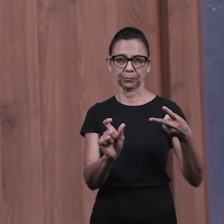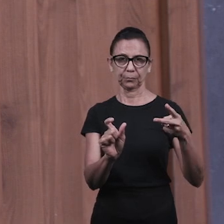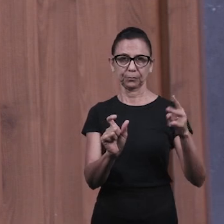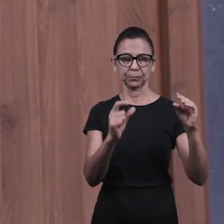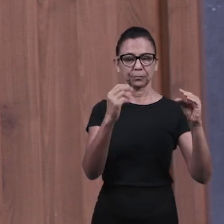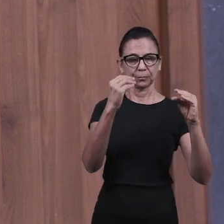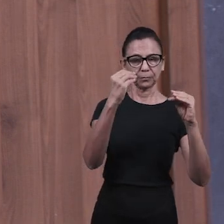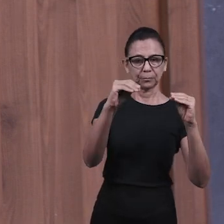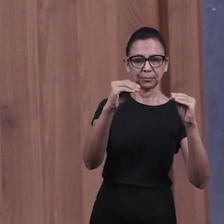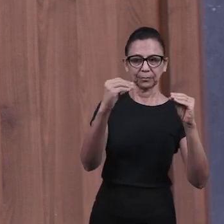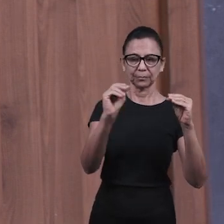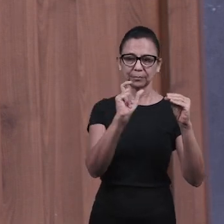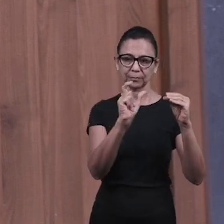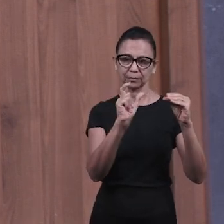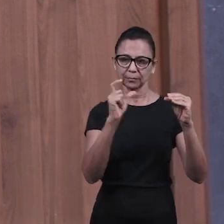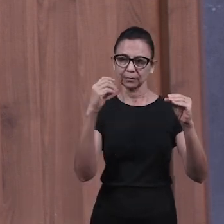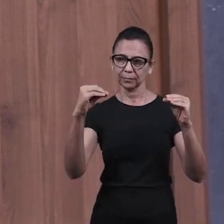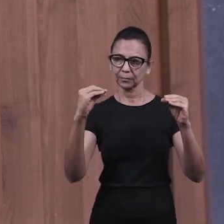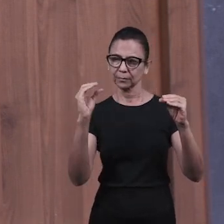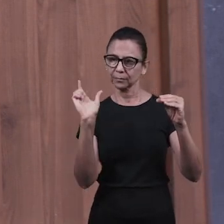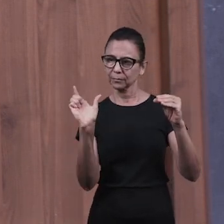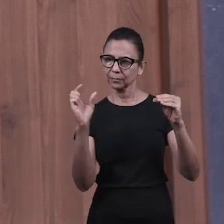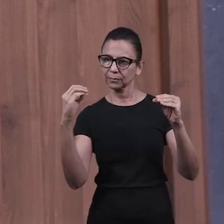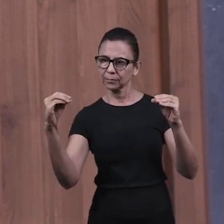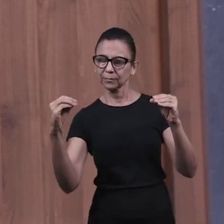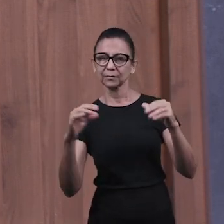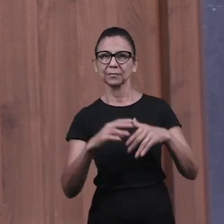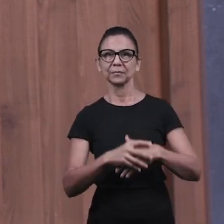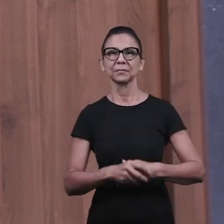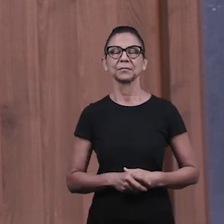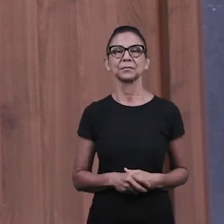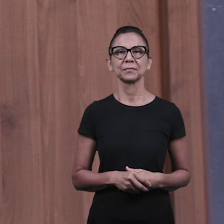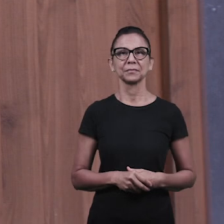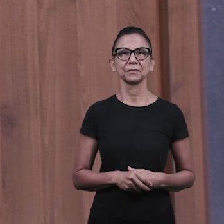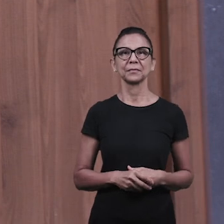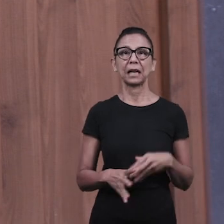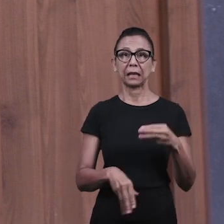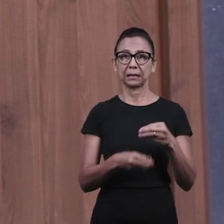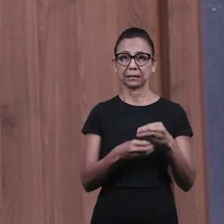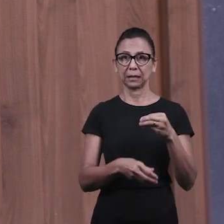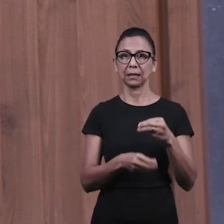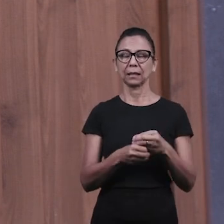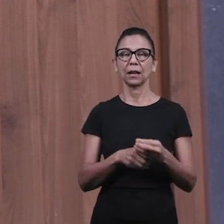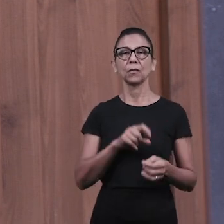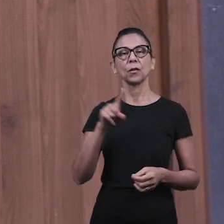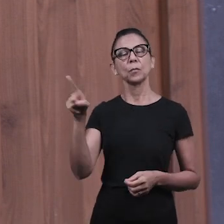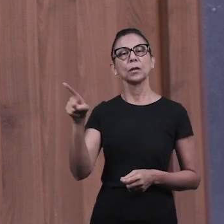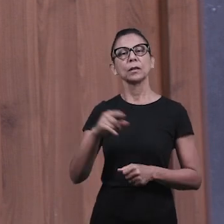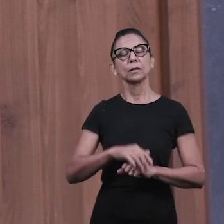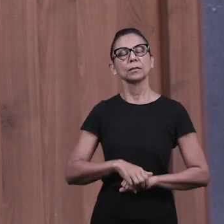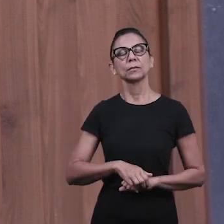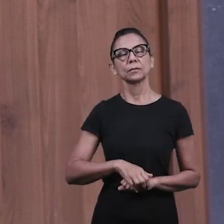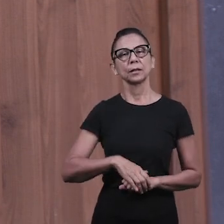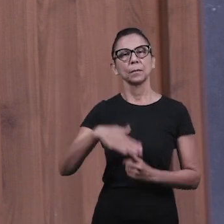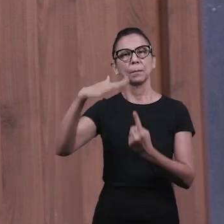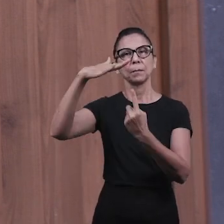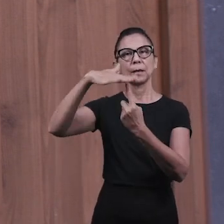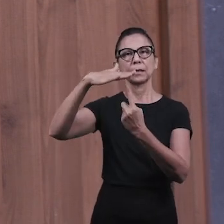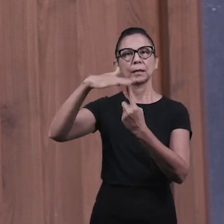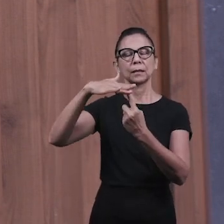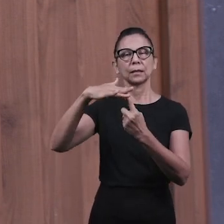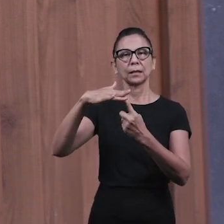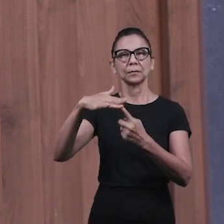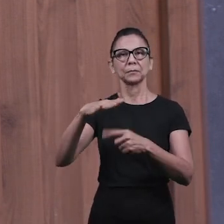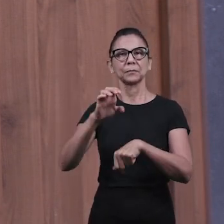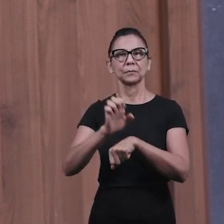pergunta para a nossa irmã ali de Cascavel, lá no estado de Paraná. E a nossa irmã Lorena